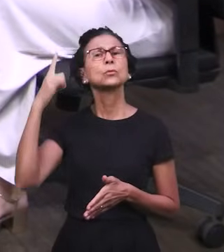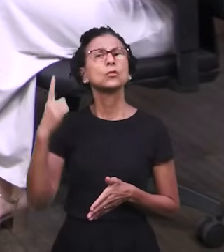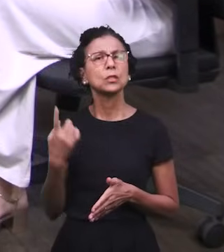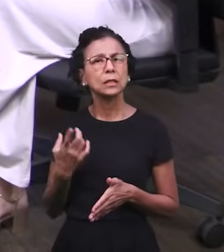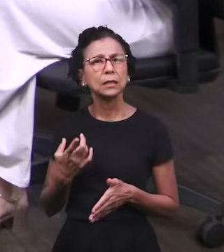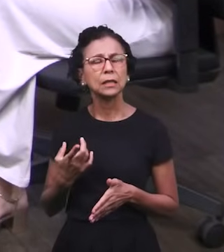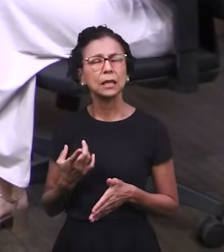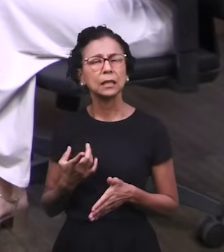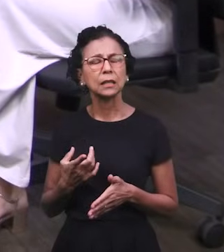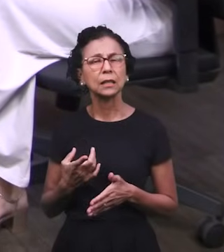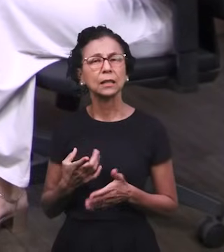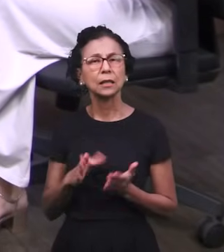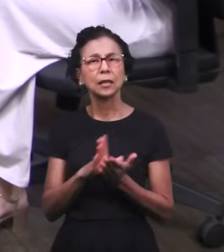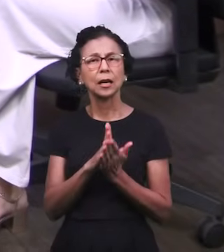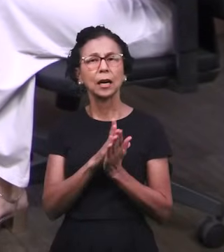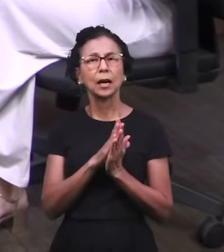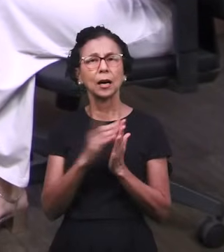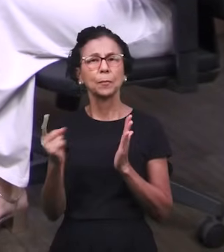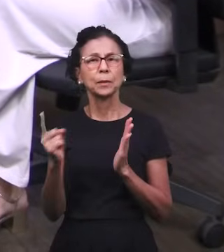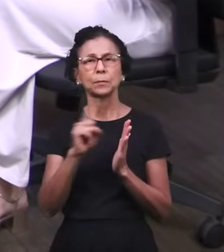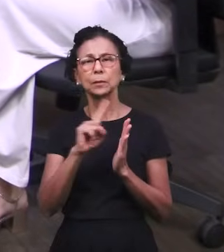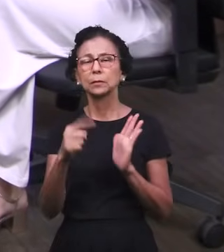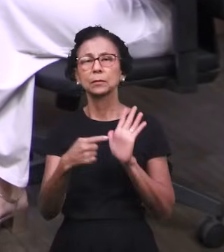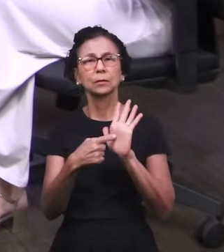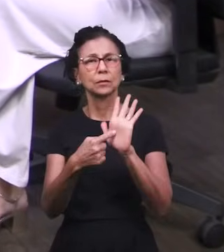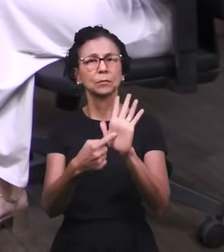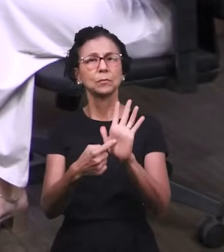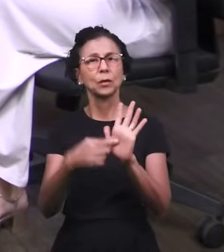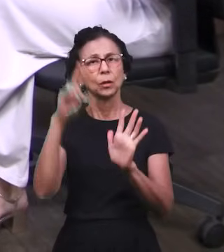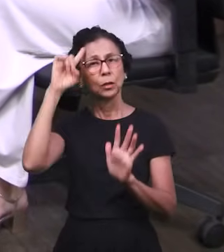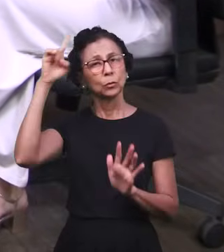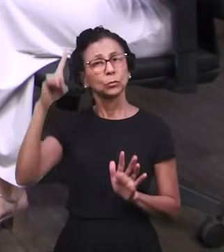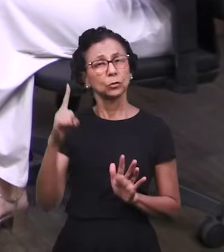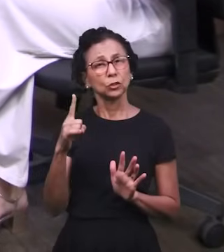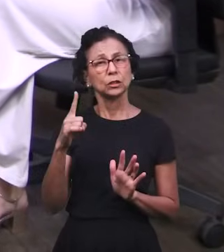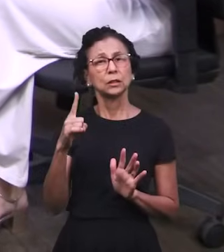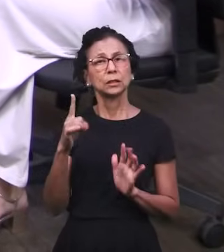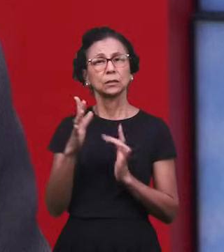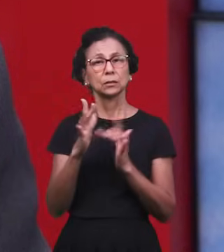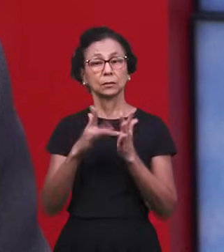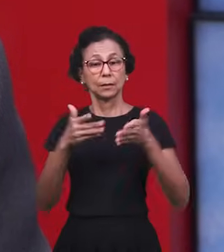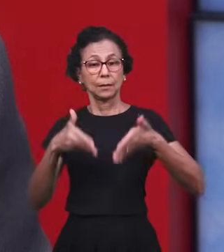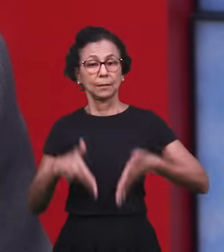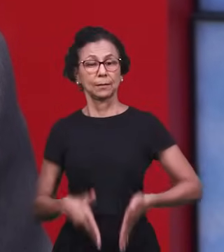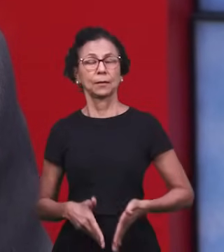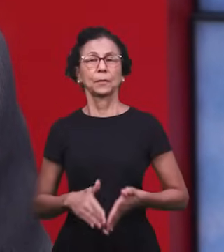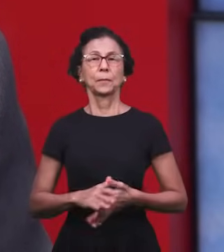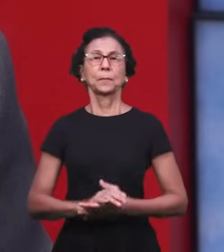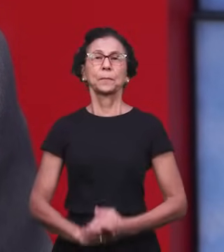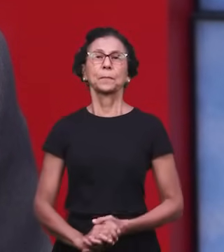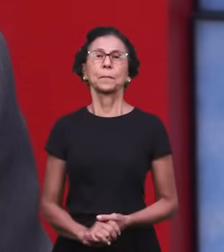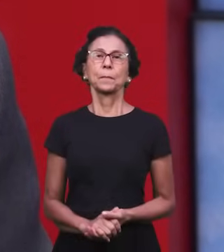Mas há uma cultura estabelecida, né, de um dia. Mas o importante, Sara,